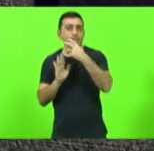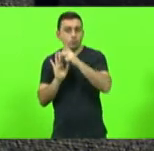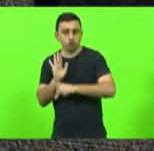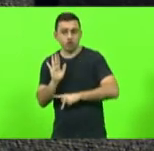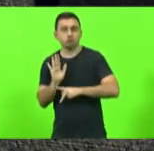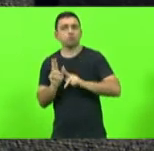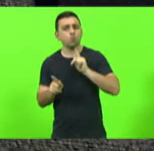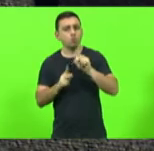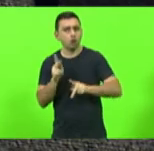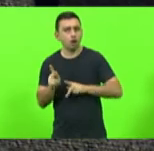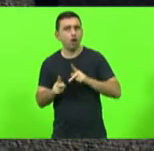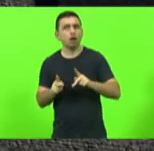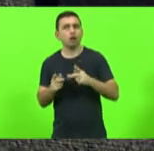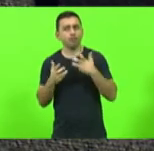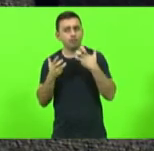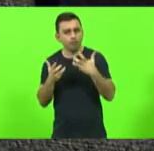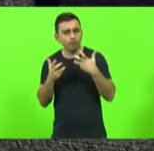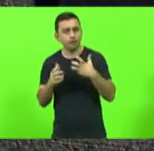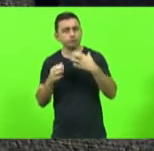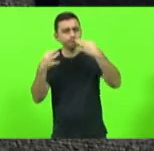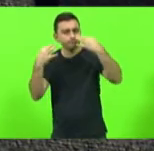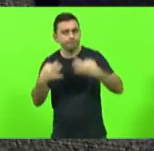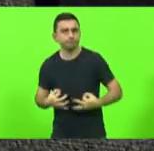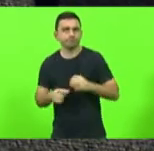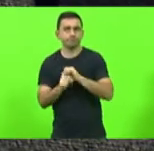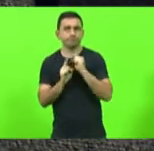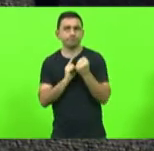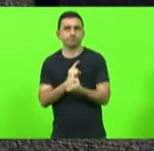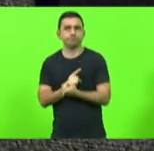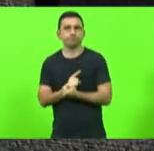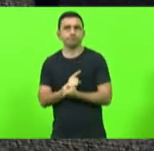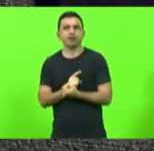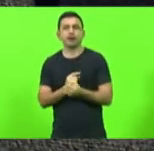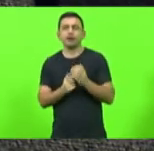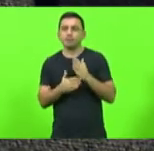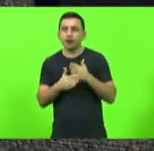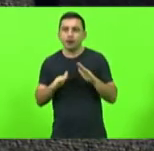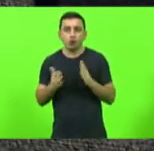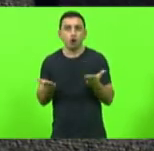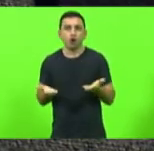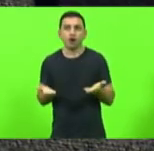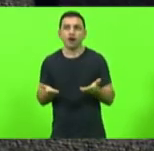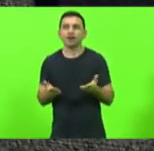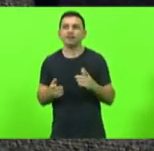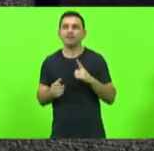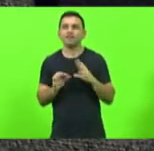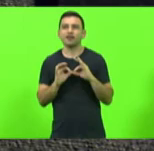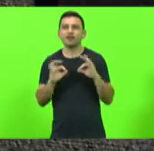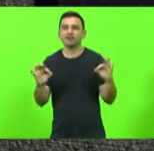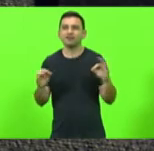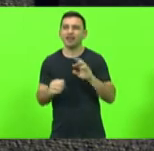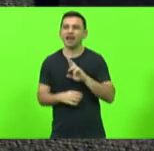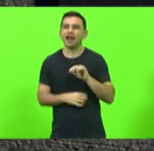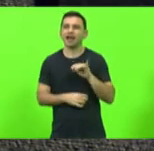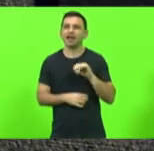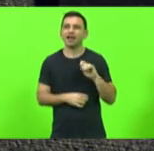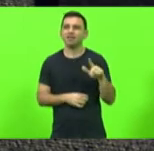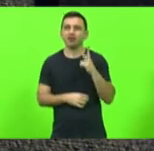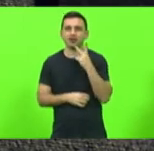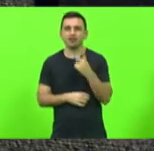popular e por justiça social. E, para acabar, eu queria falar aquela frase difícil que a Raquel ensinou ali, que